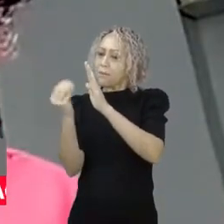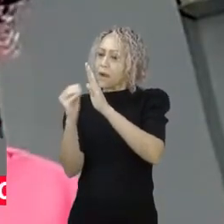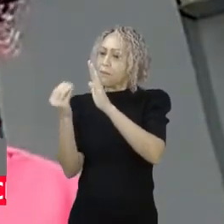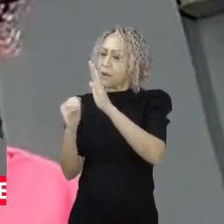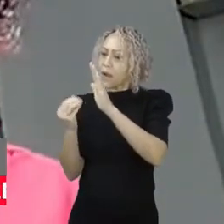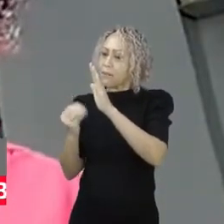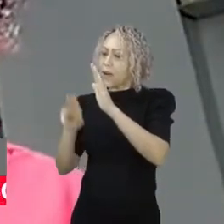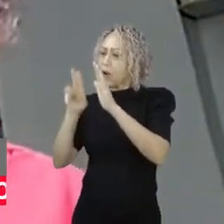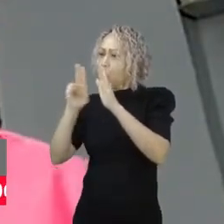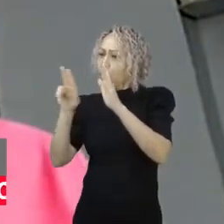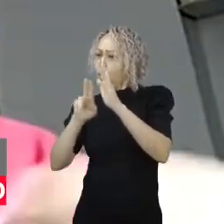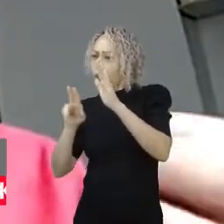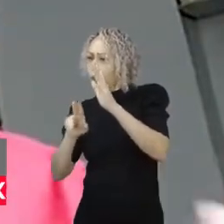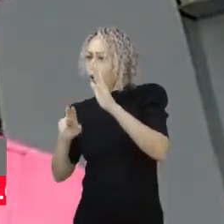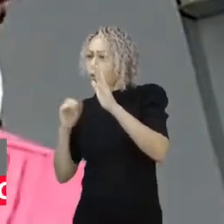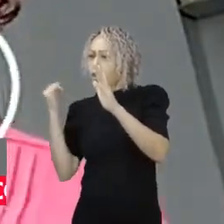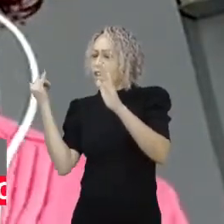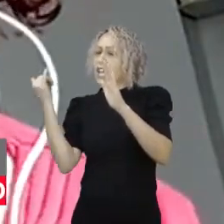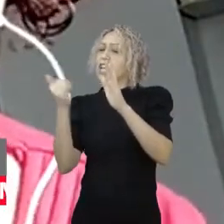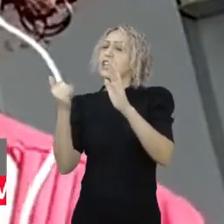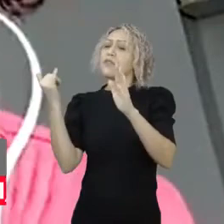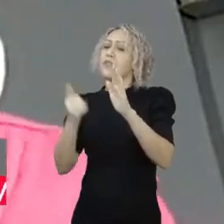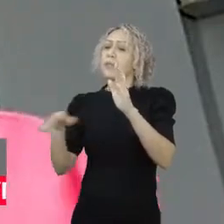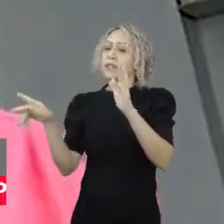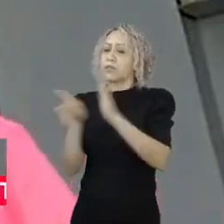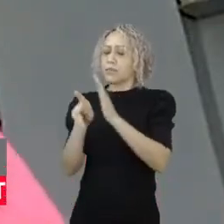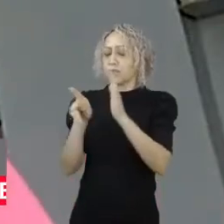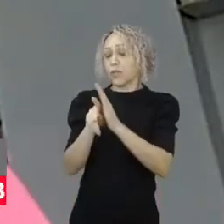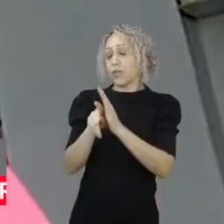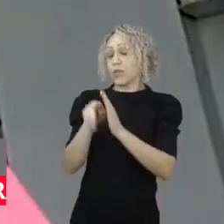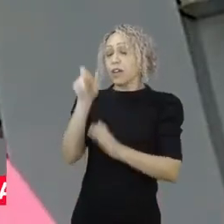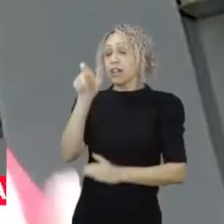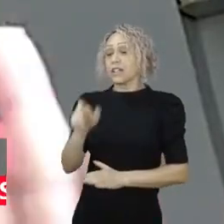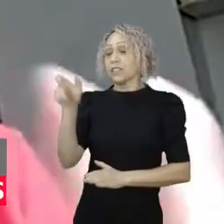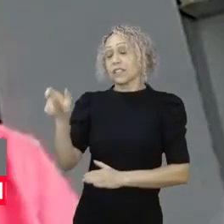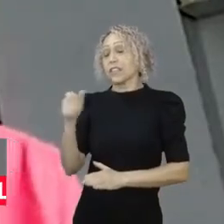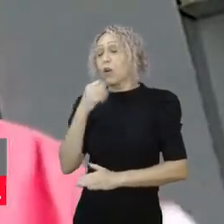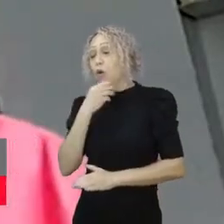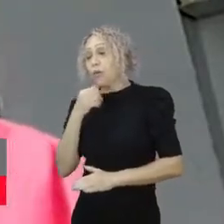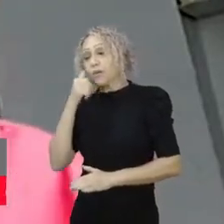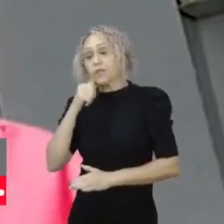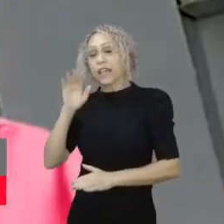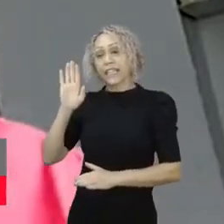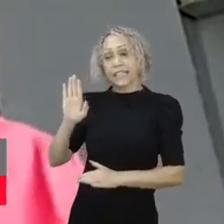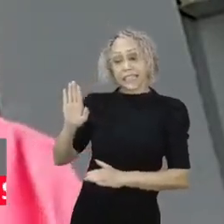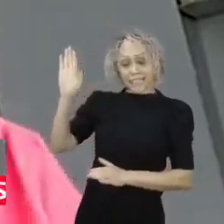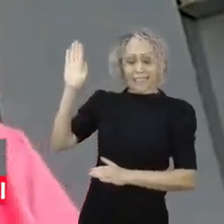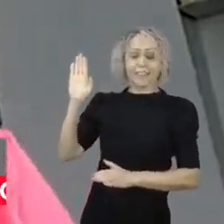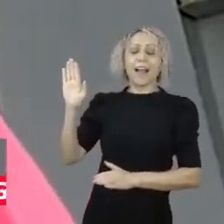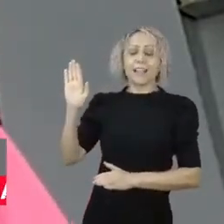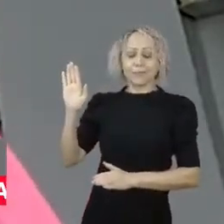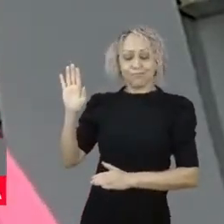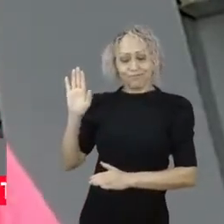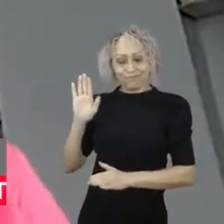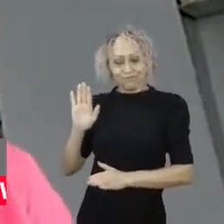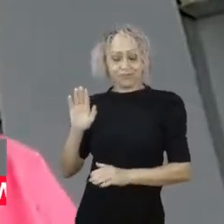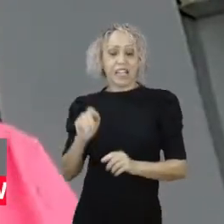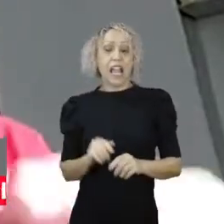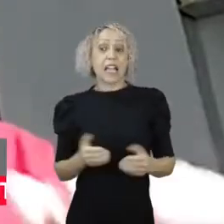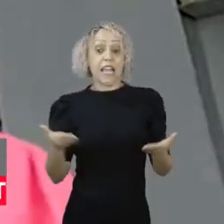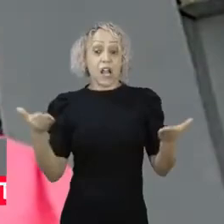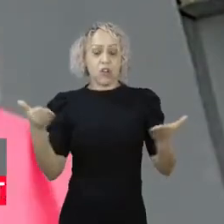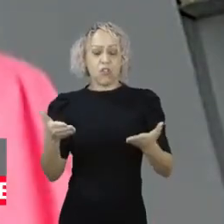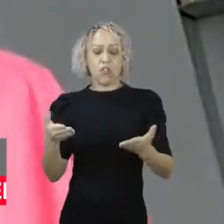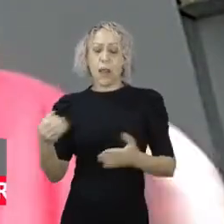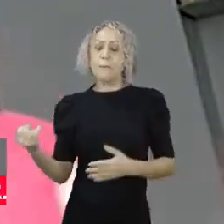e candidatas, né? Das nossas vereadoras e vereadoras. Porque desta vez é muito